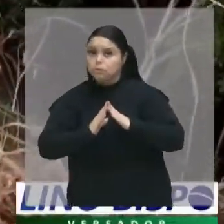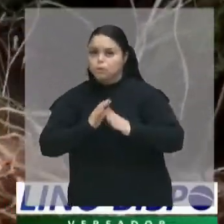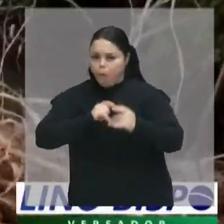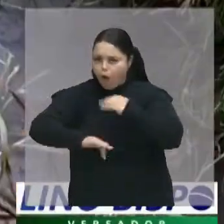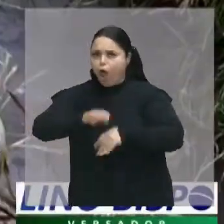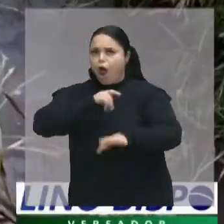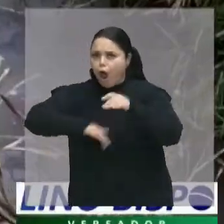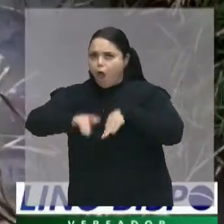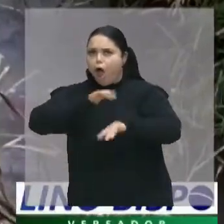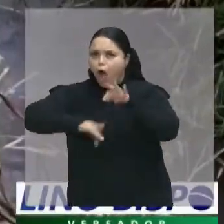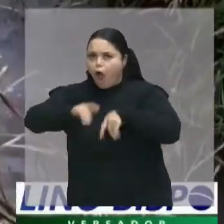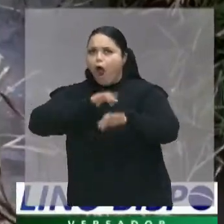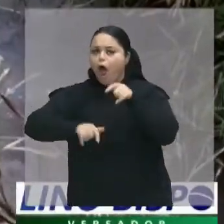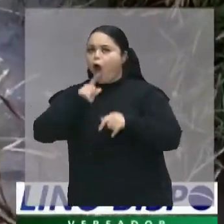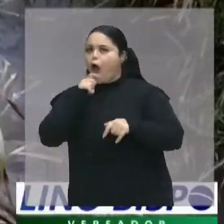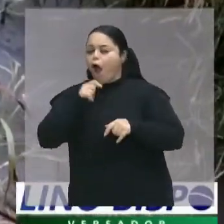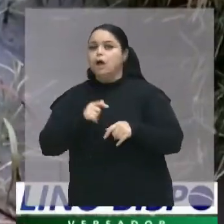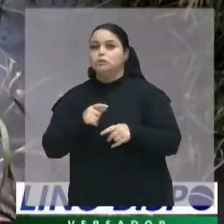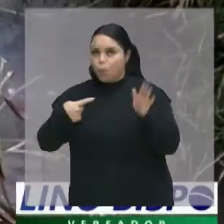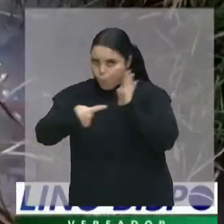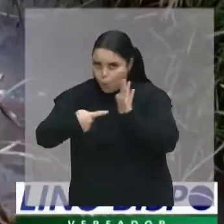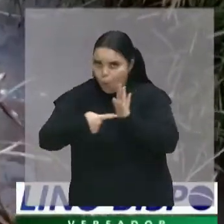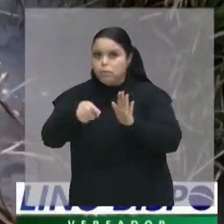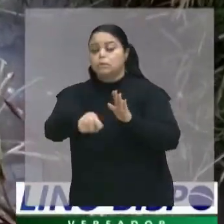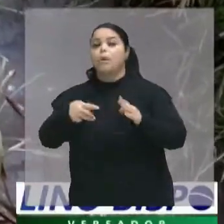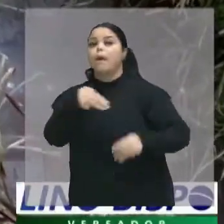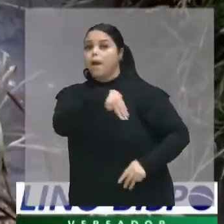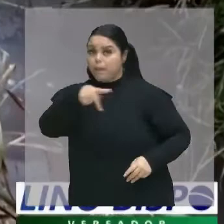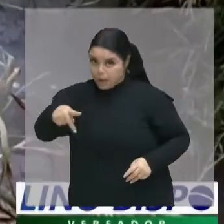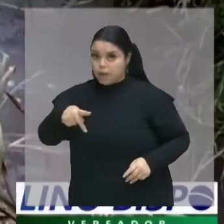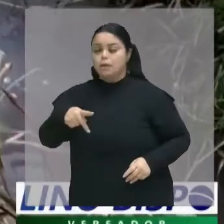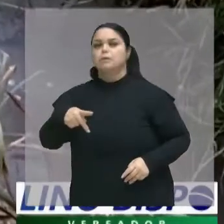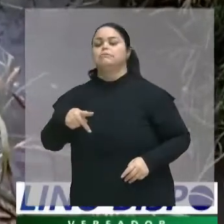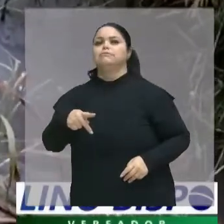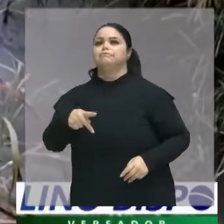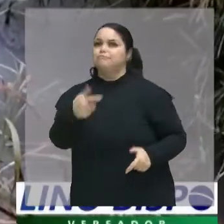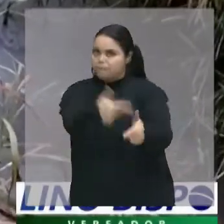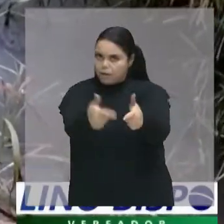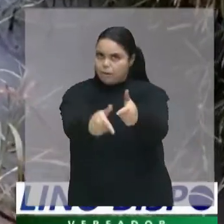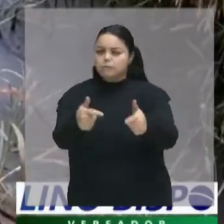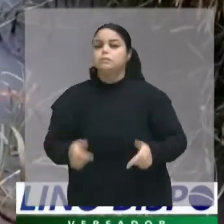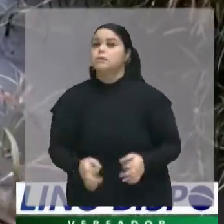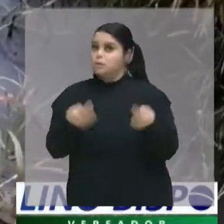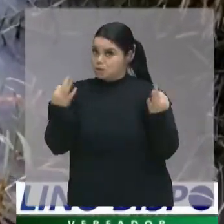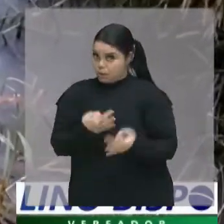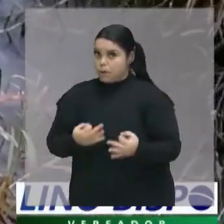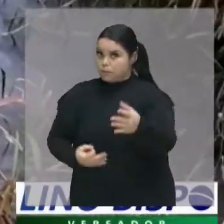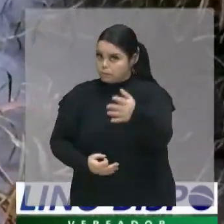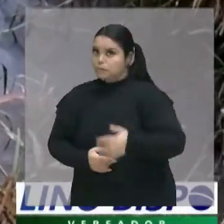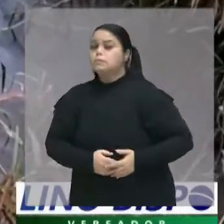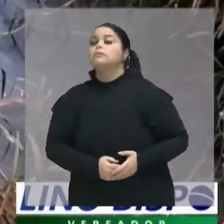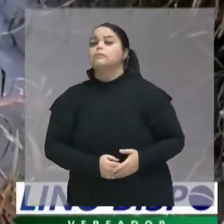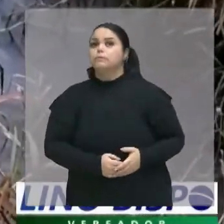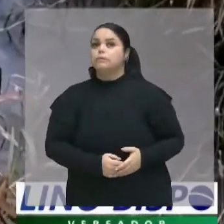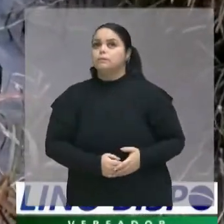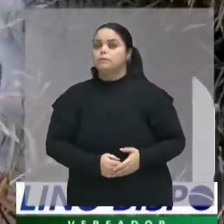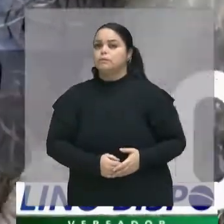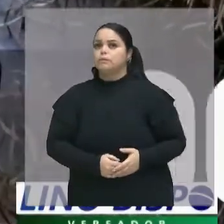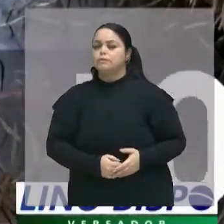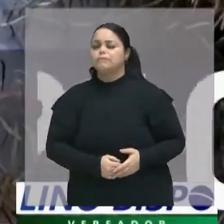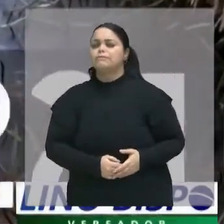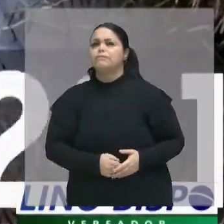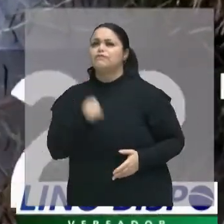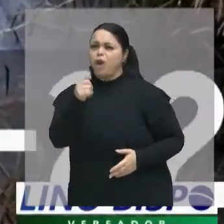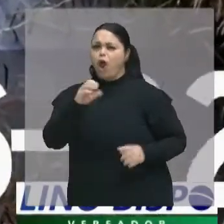águas pluviais. Vamos denunciar também ao Ministério Público essa situação aqui, tá certo? É isso aí. Fala,